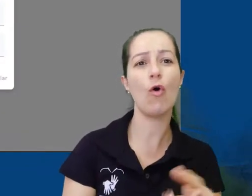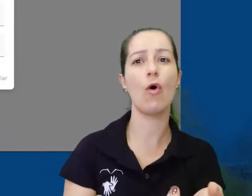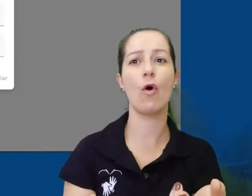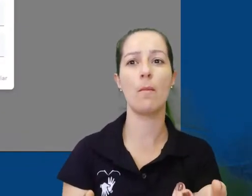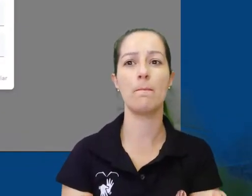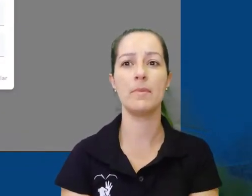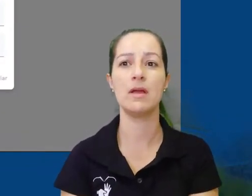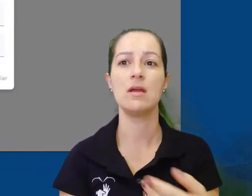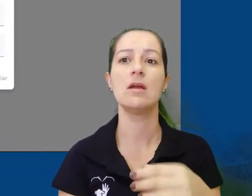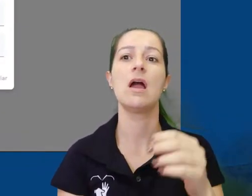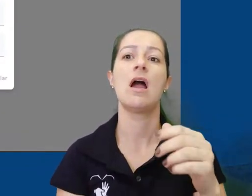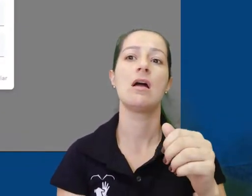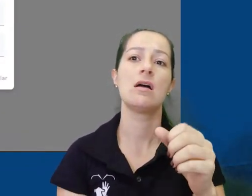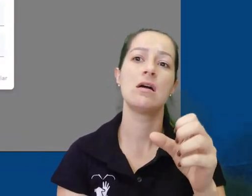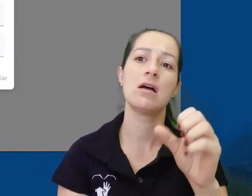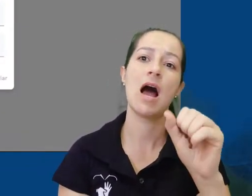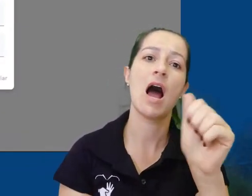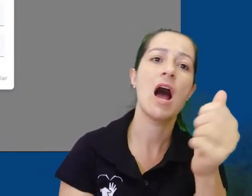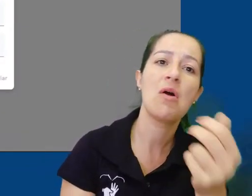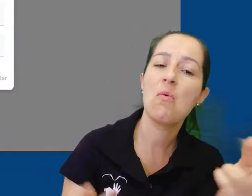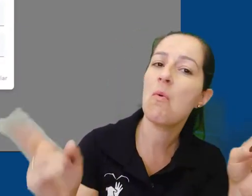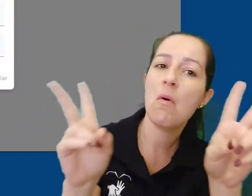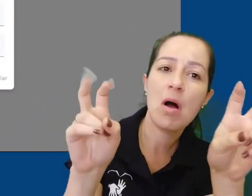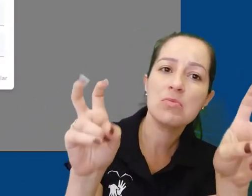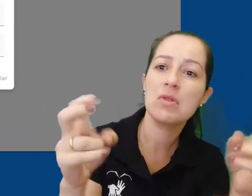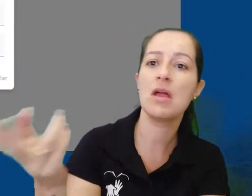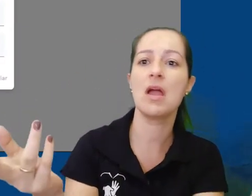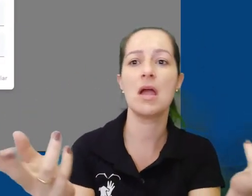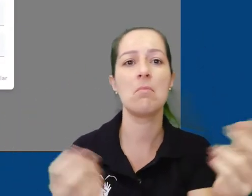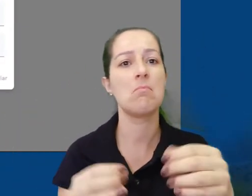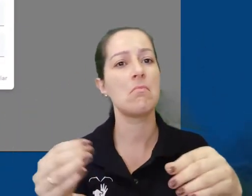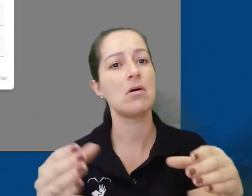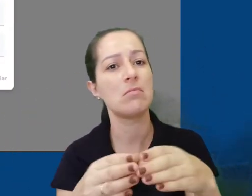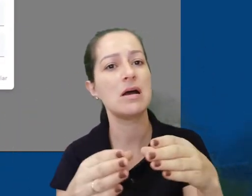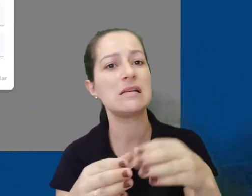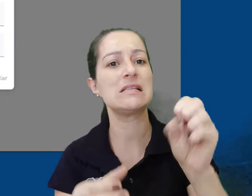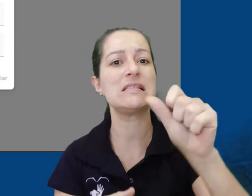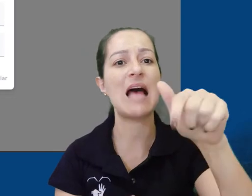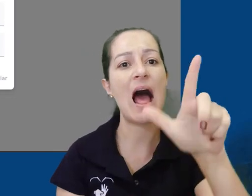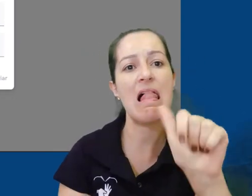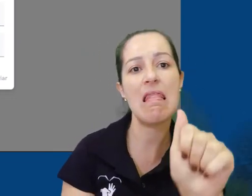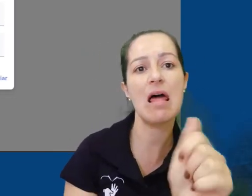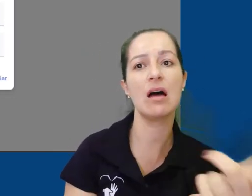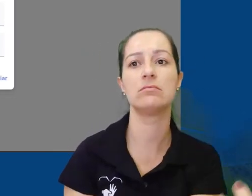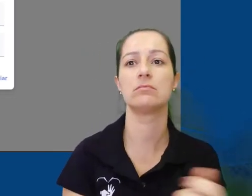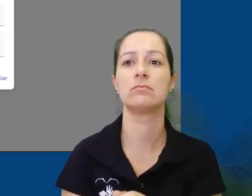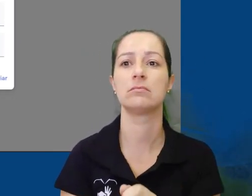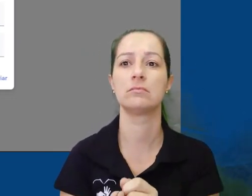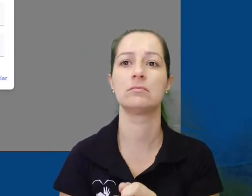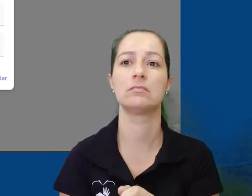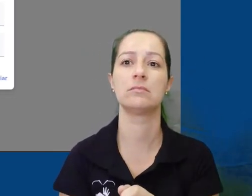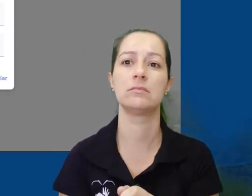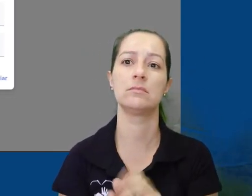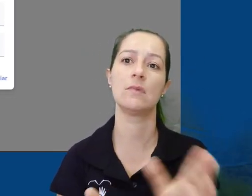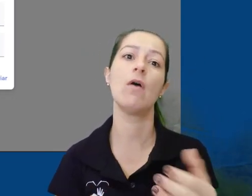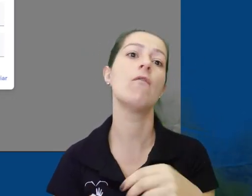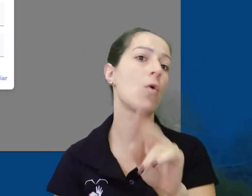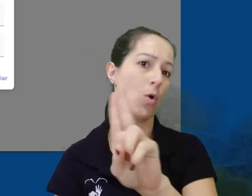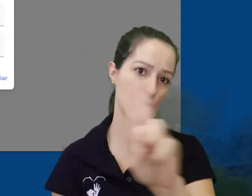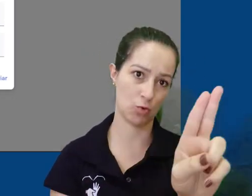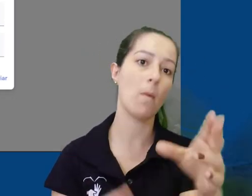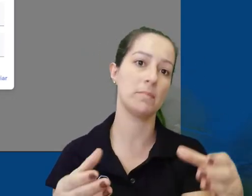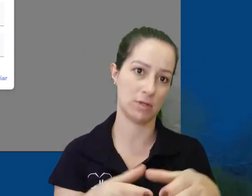como o nome sessão assunto e sala eu coloquei alguns dados a motivos de demonstração o nome da turma eu vou colocar a capacitação